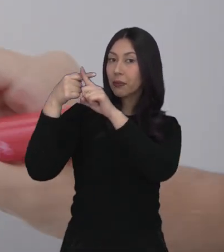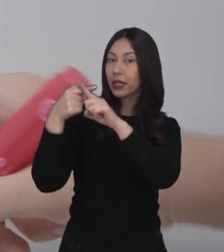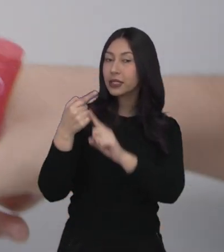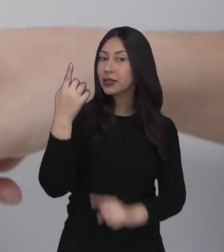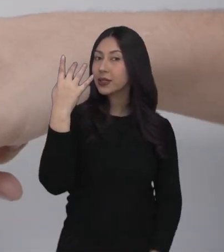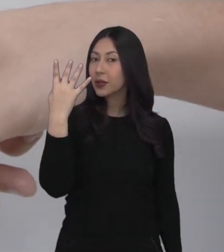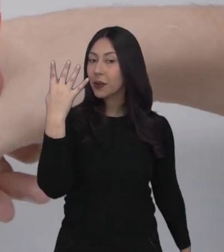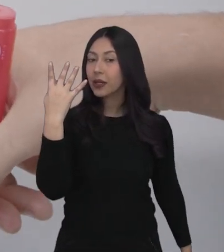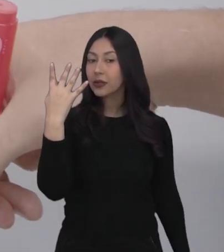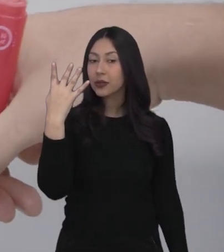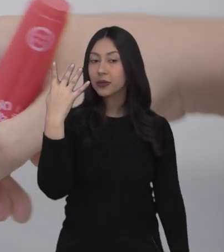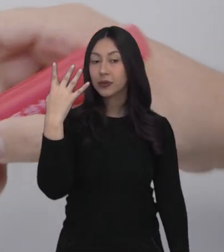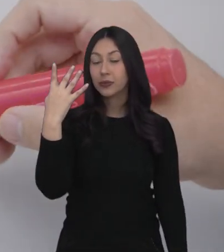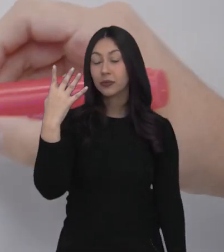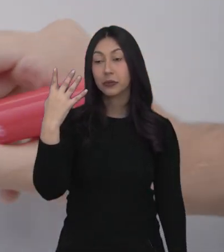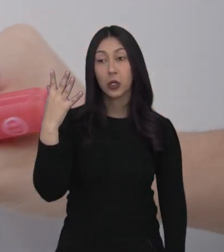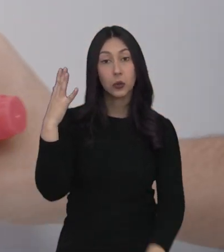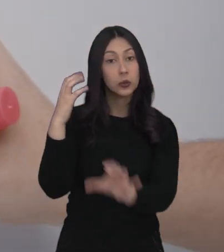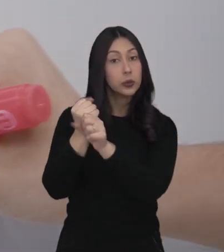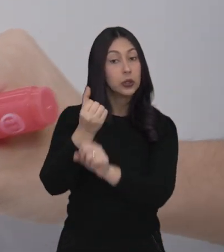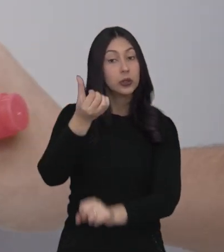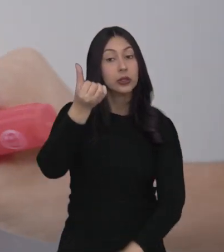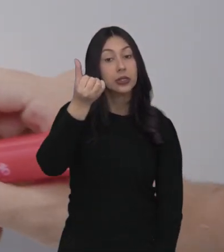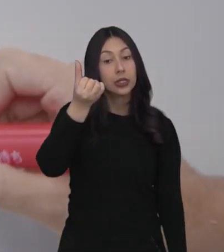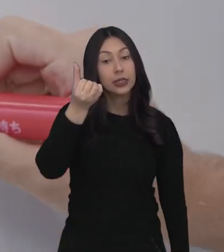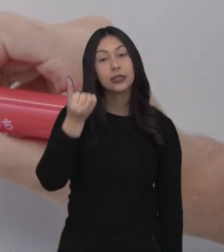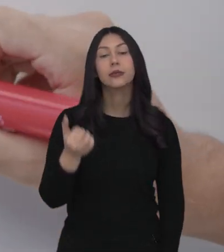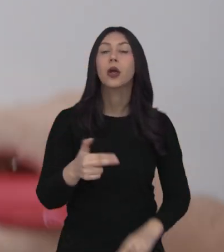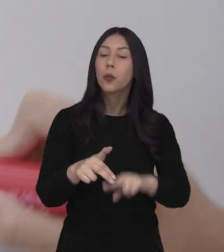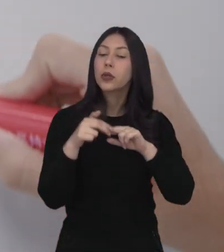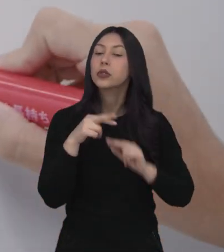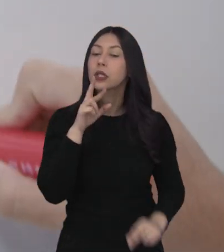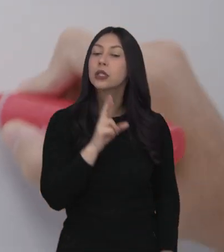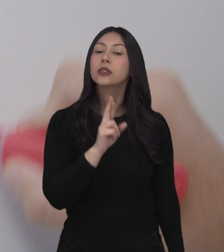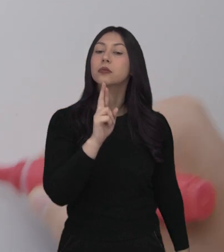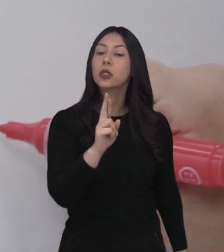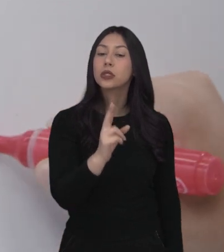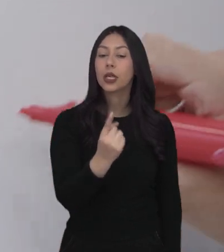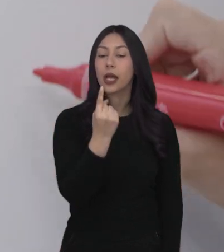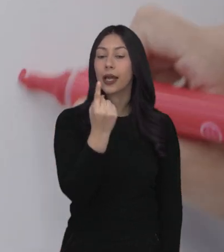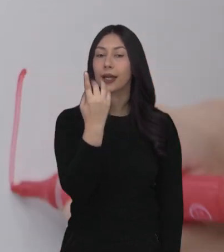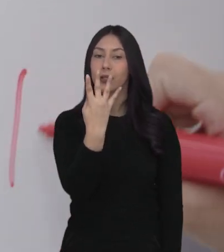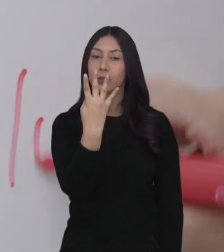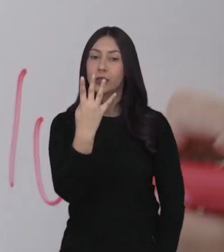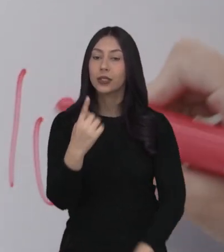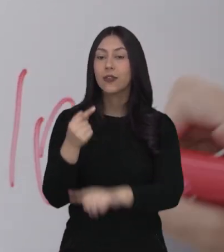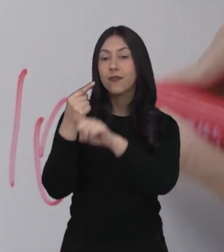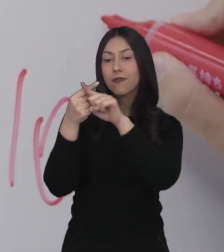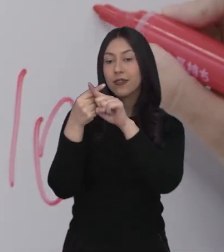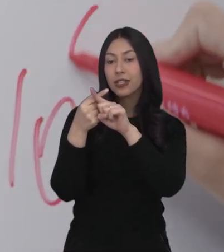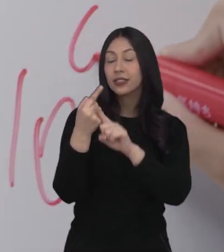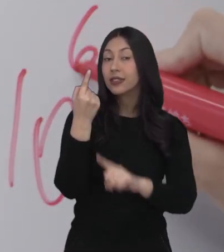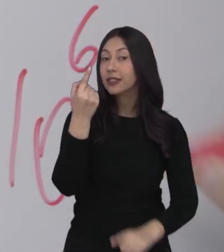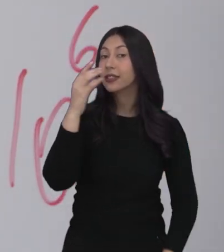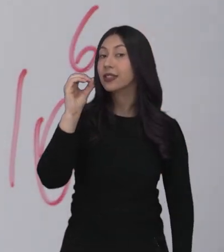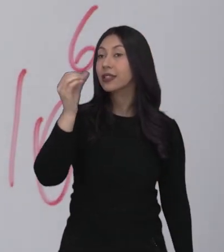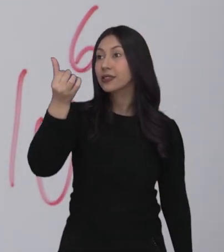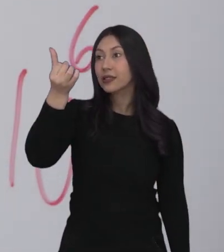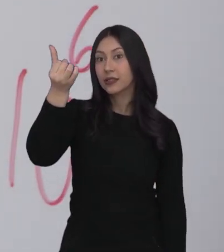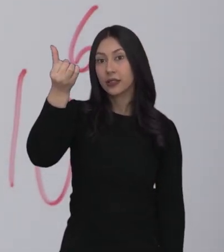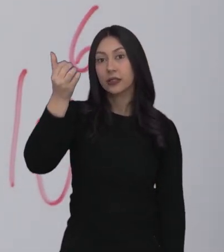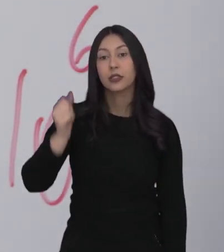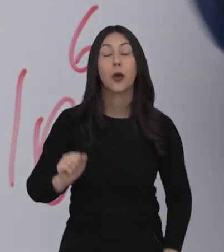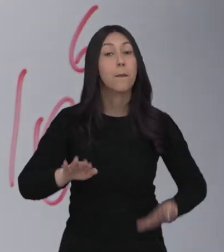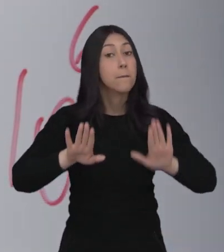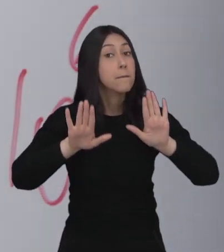mais 4. 2 mais 4 dá 6. Na prática, então, esse número aqui é o meu 14 vezes 10 à